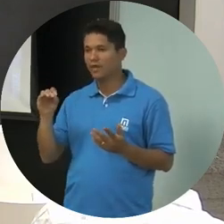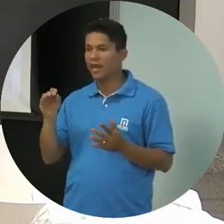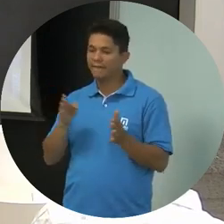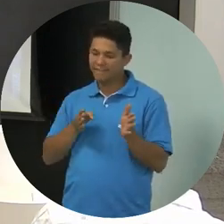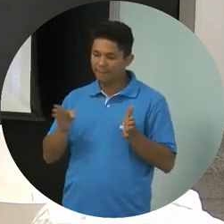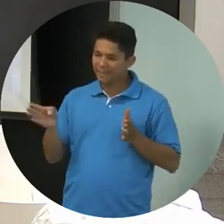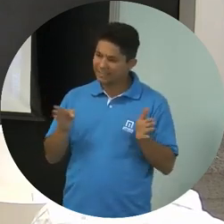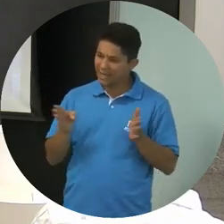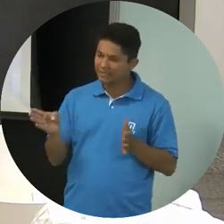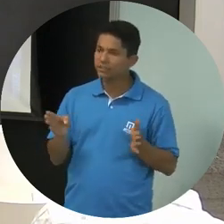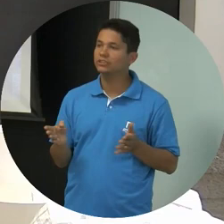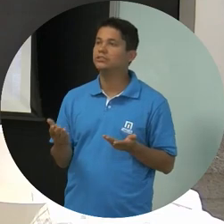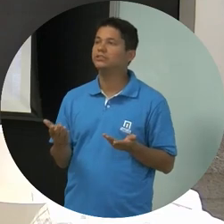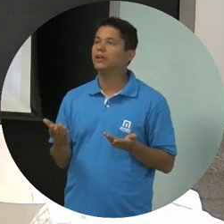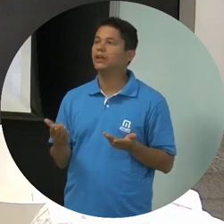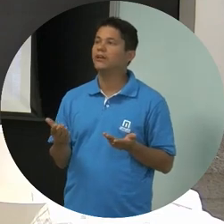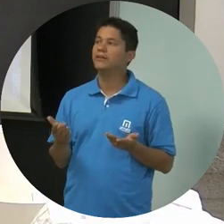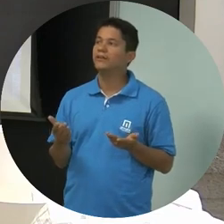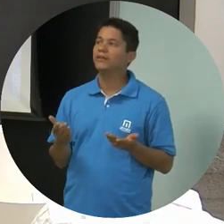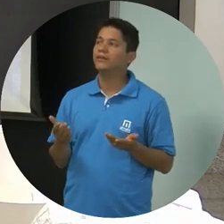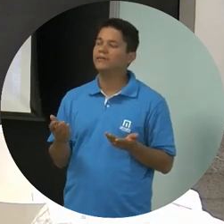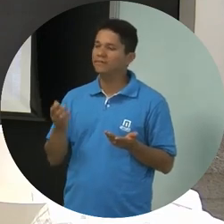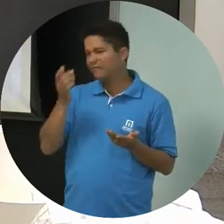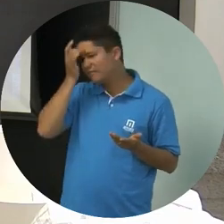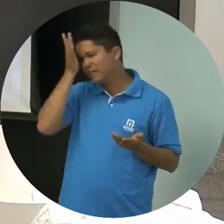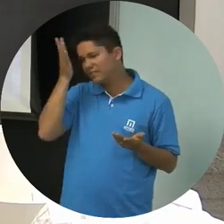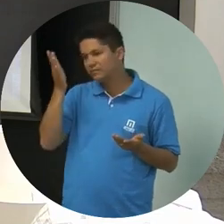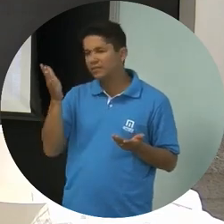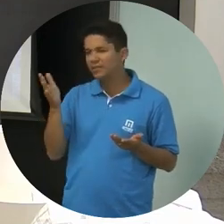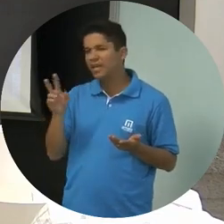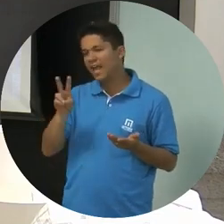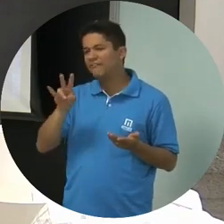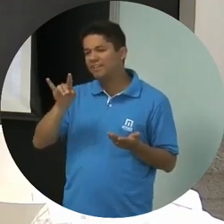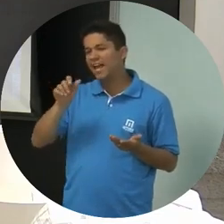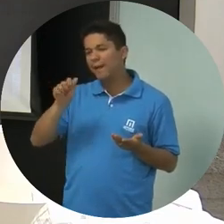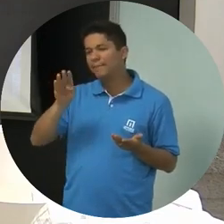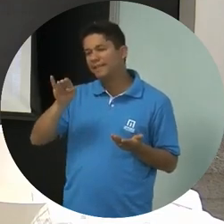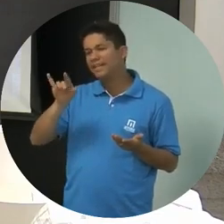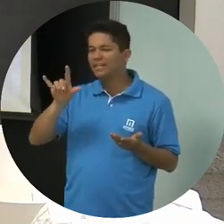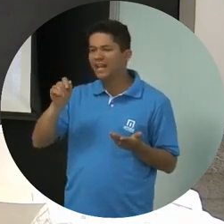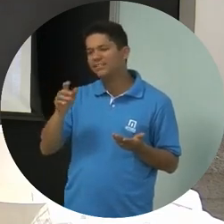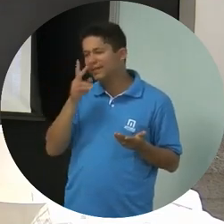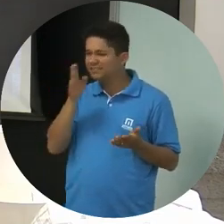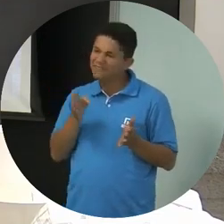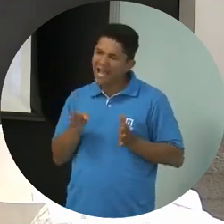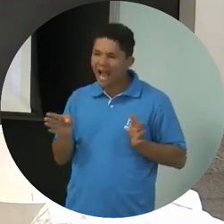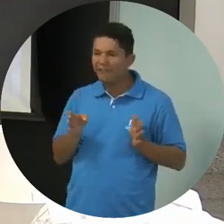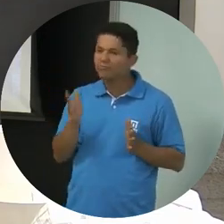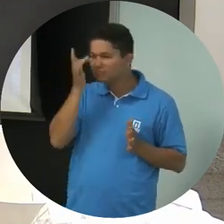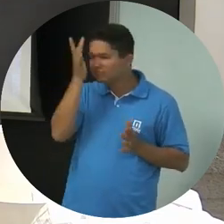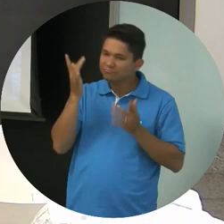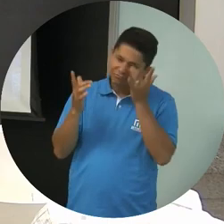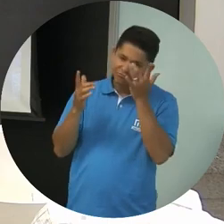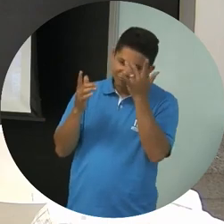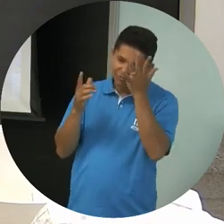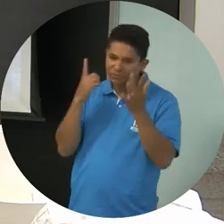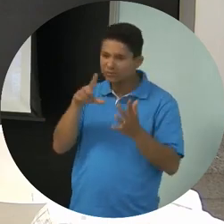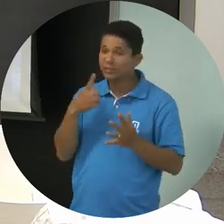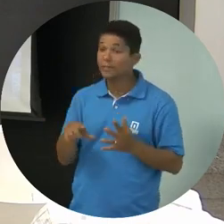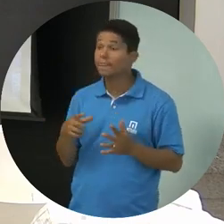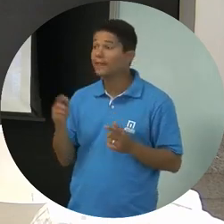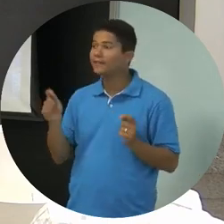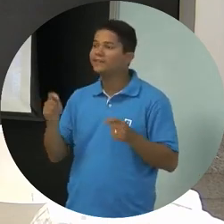viabilidade, né, vai depender bastante da questão da dificuldade que você tem